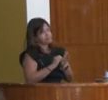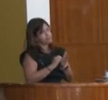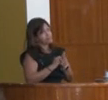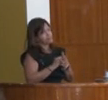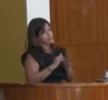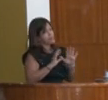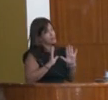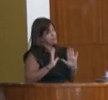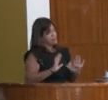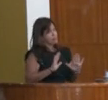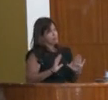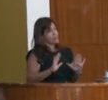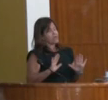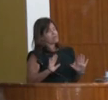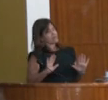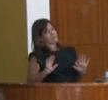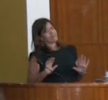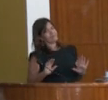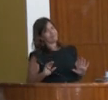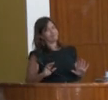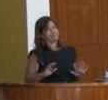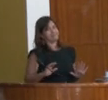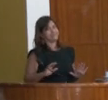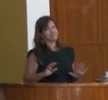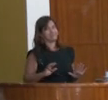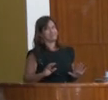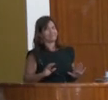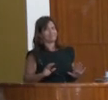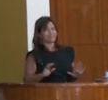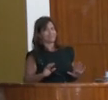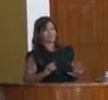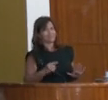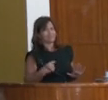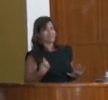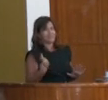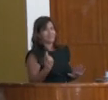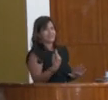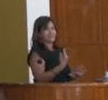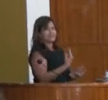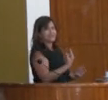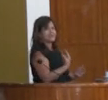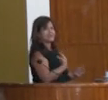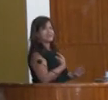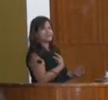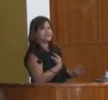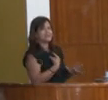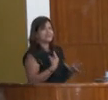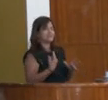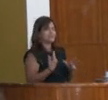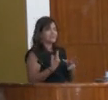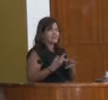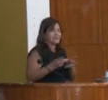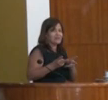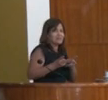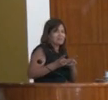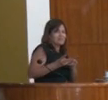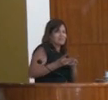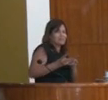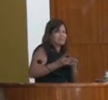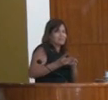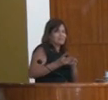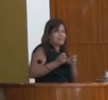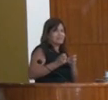Óbvio, gente, olha só, deixa eu falar uma coisa aqui. Outra coisa que a gente percebe na fiscalização é que o Brasil, ele não